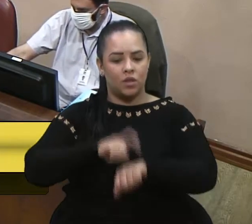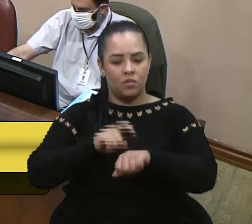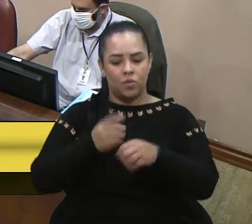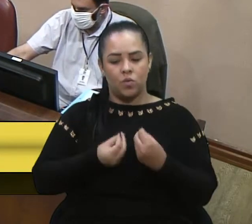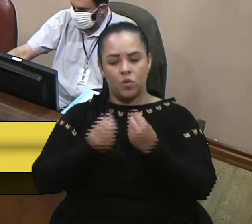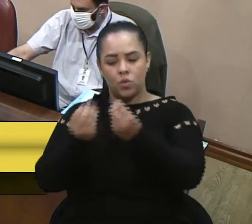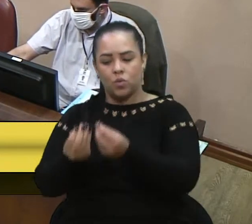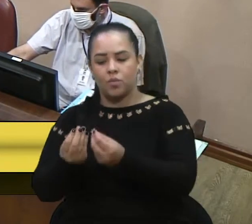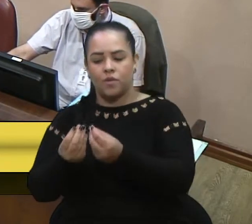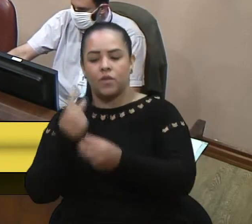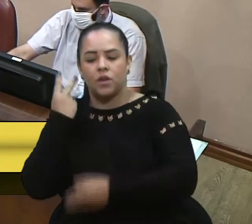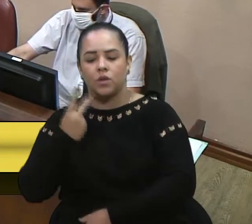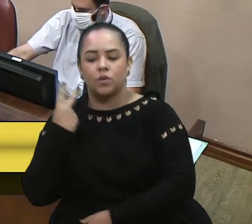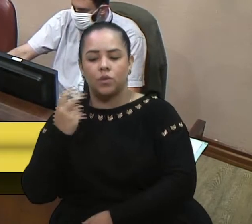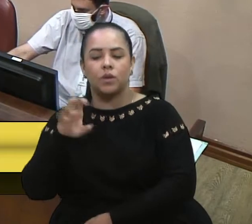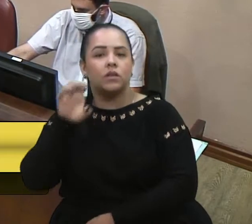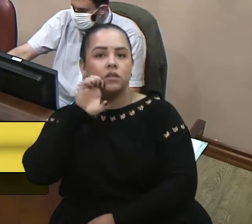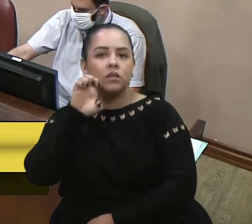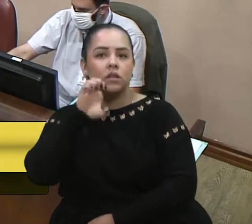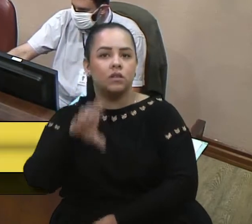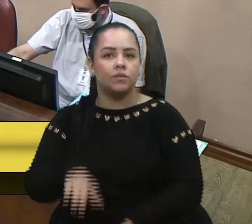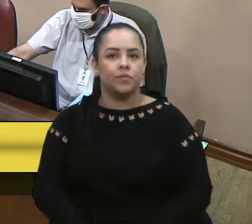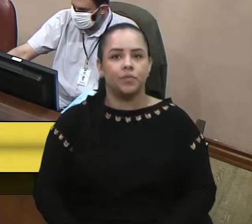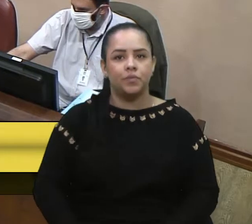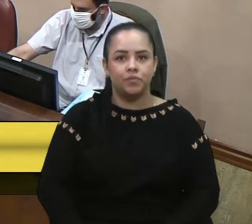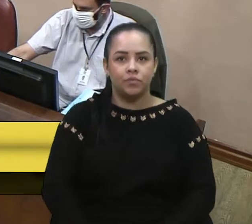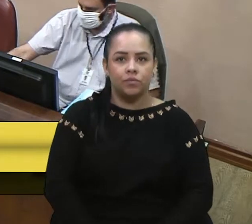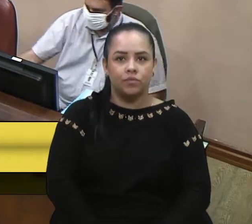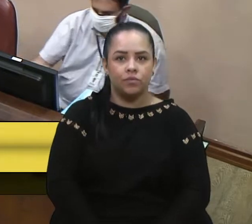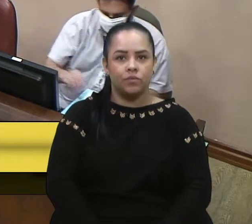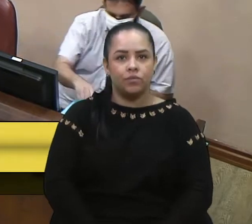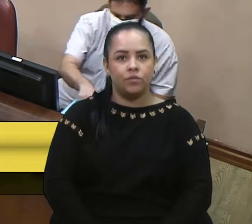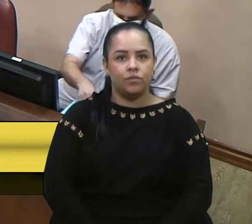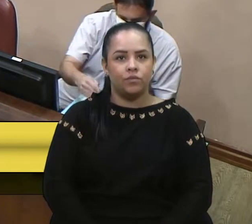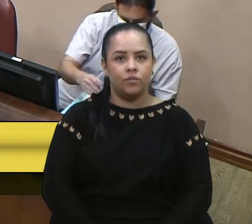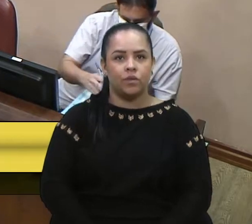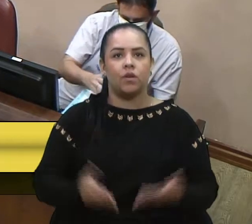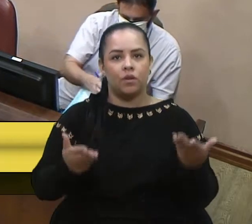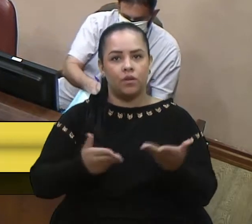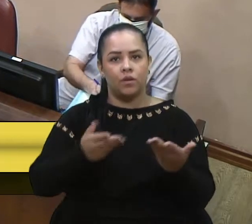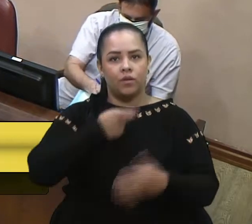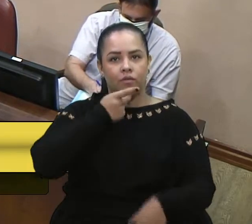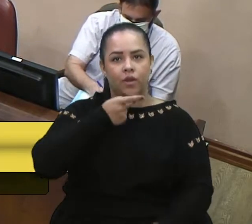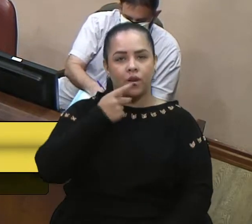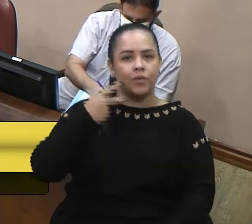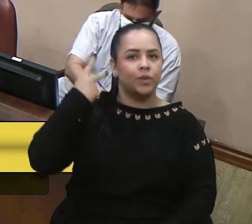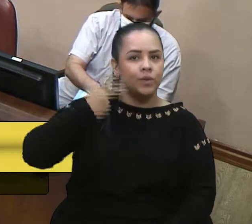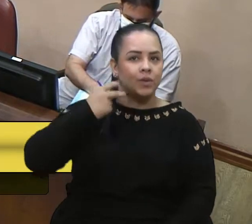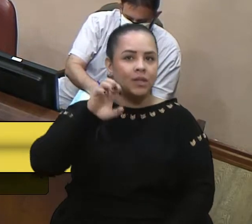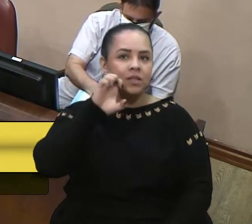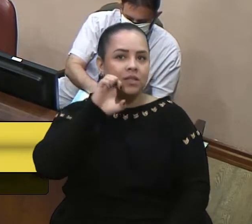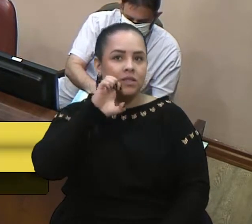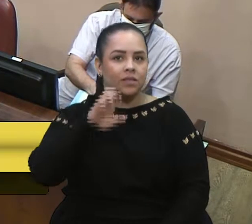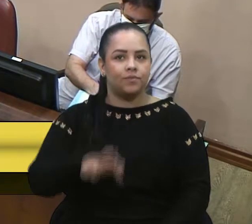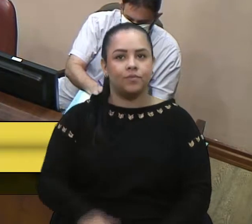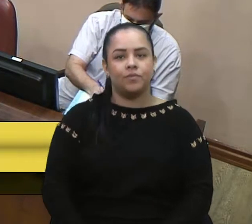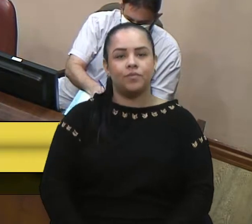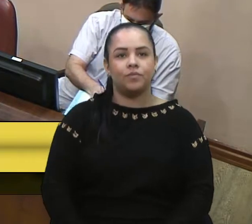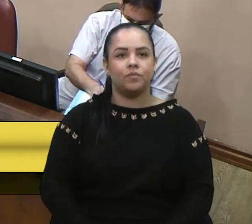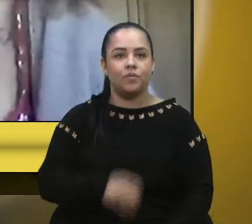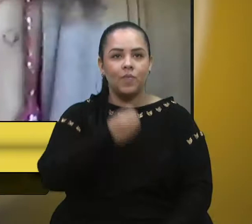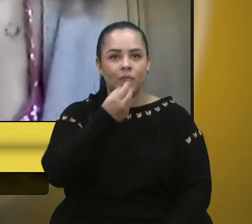Balardim. Com a palavra, procedência do espaço, a vereadora Estela Balardim. Bom dia a